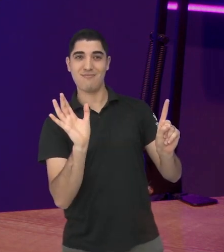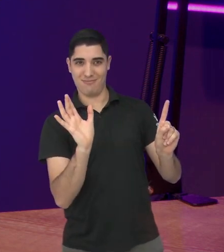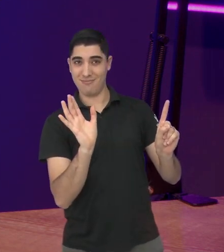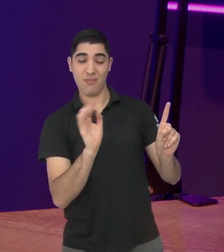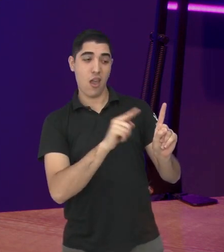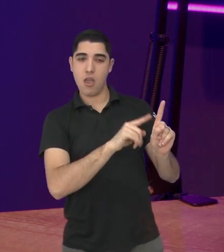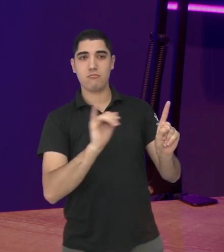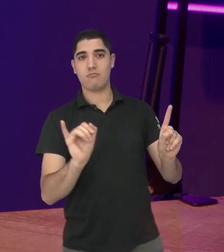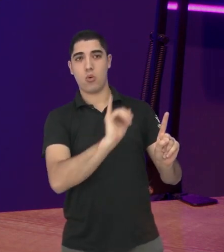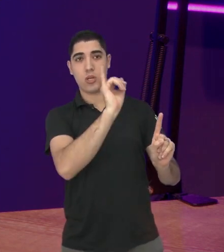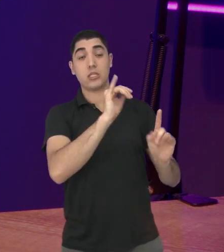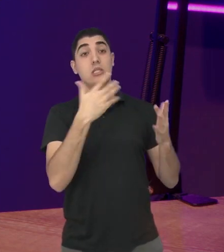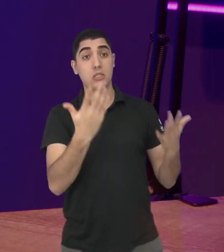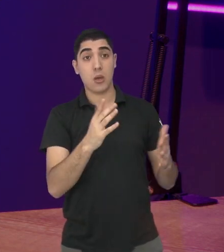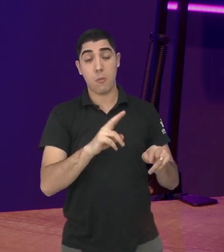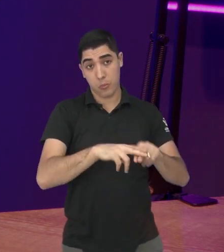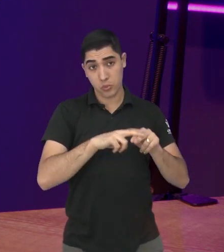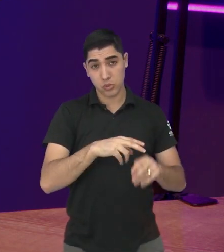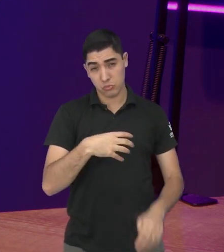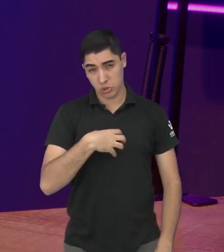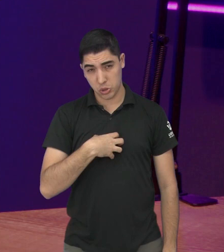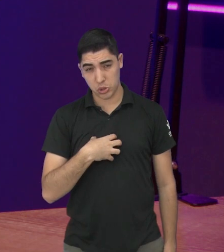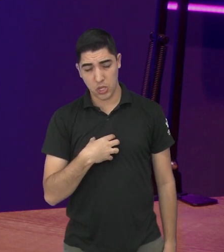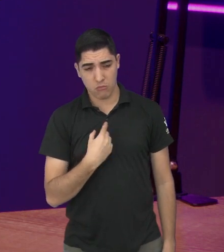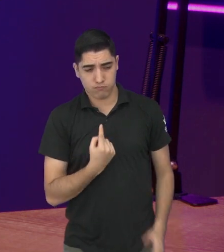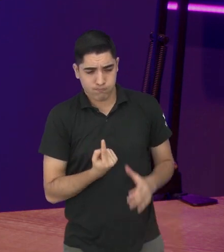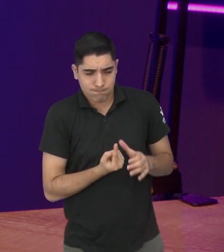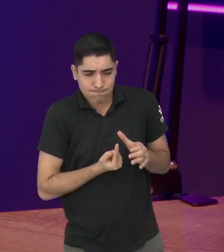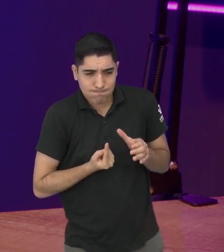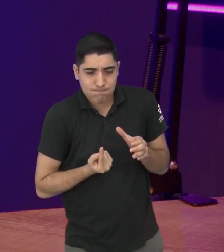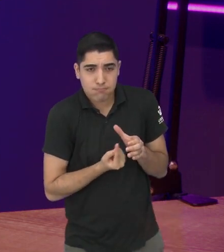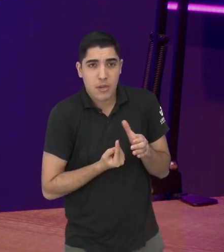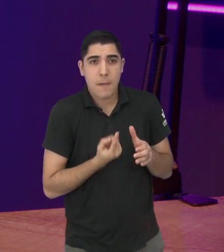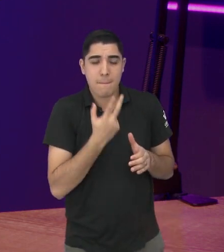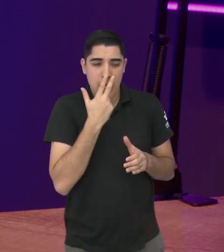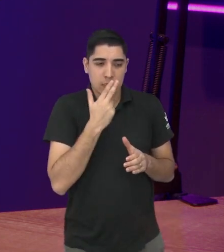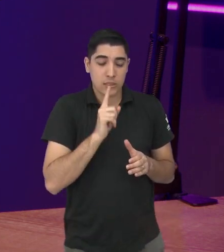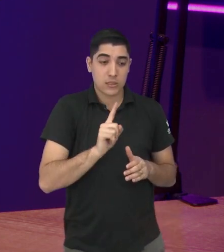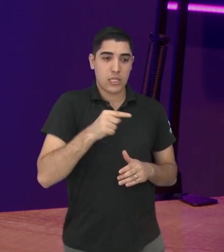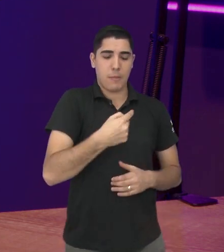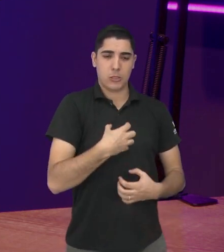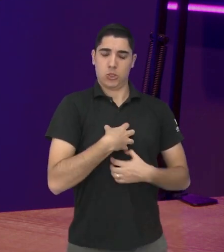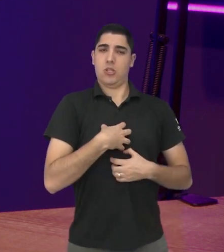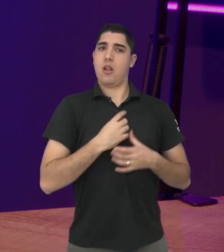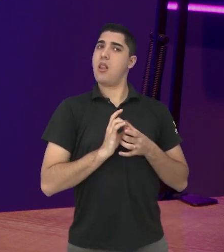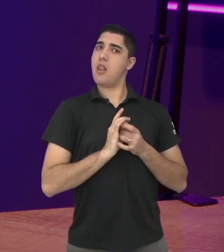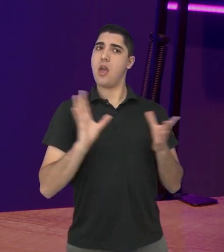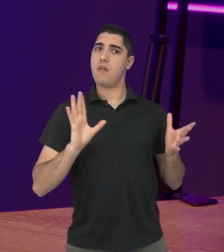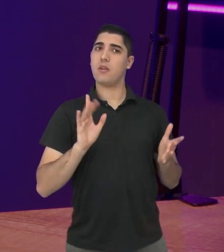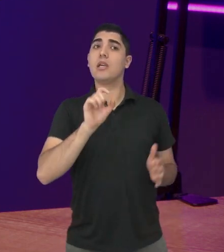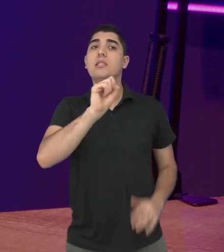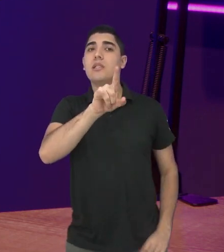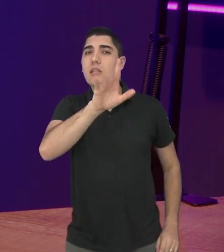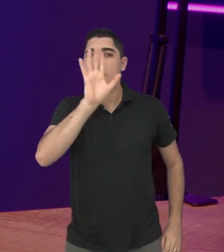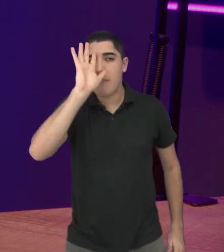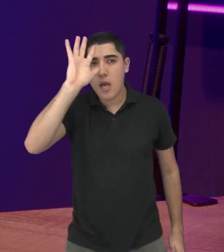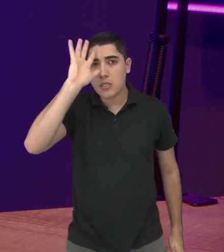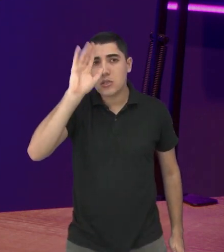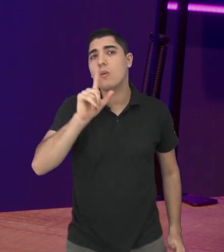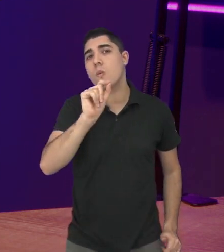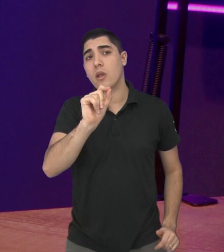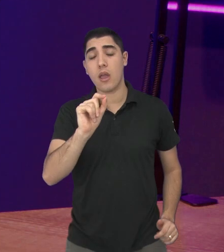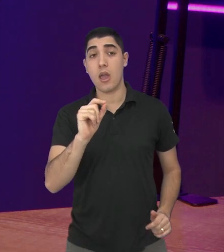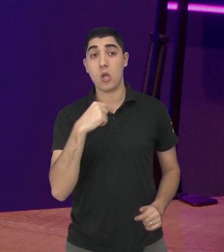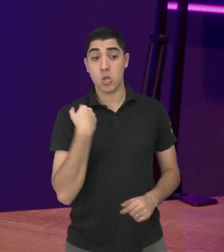Então, a solidão, ele traz essa capacidade, né, de ser um espírito livre, porque se a gente for parar para pensar,